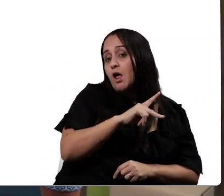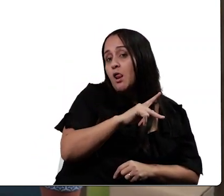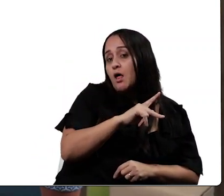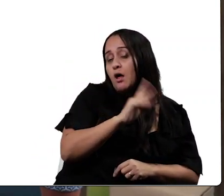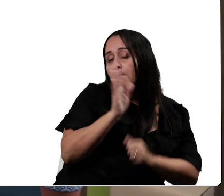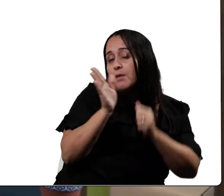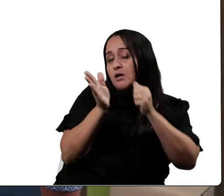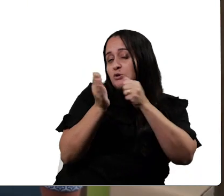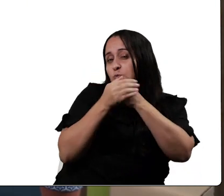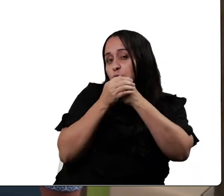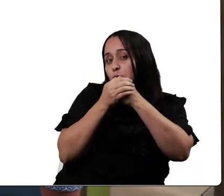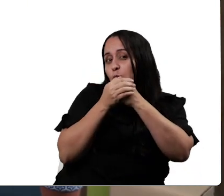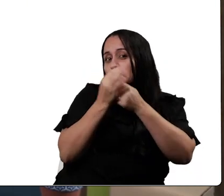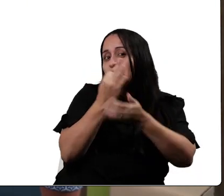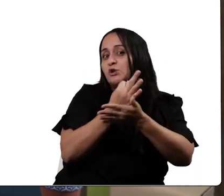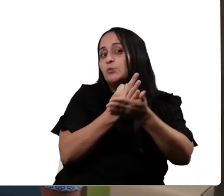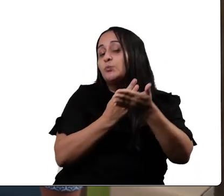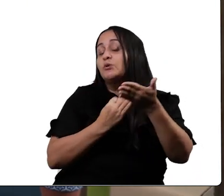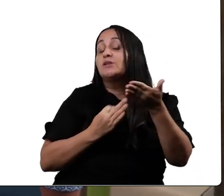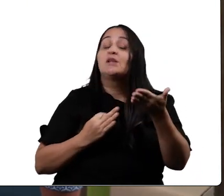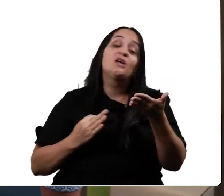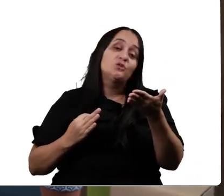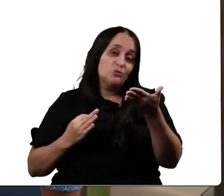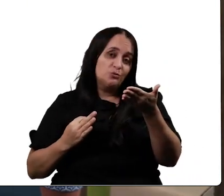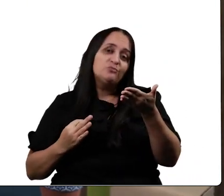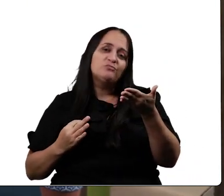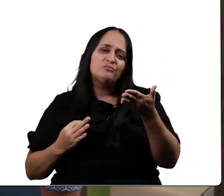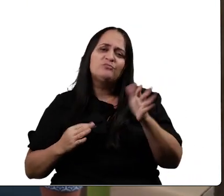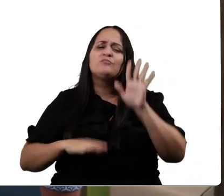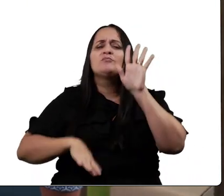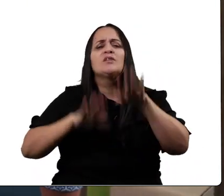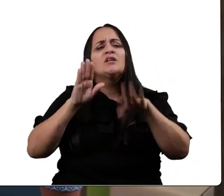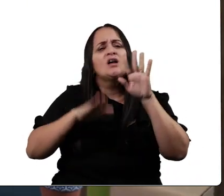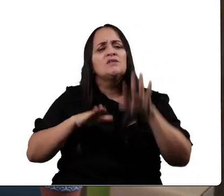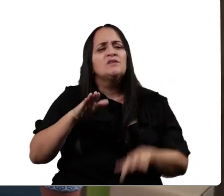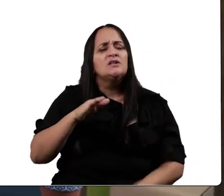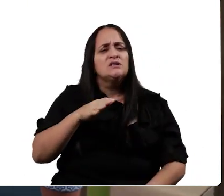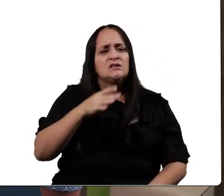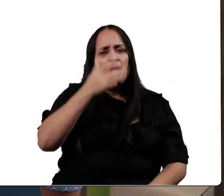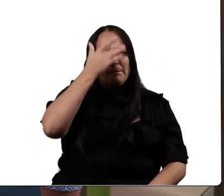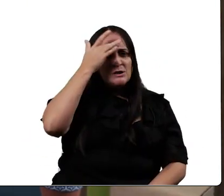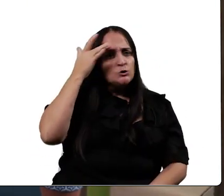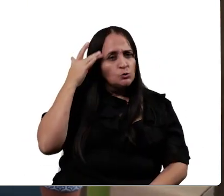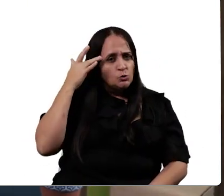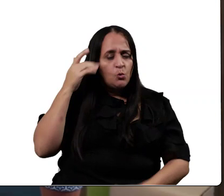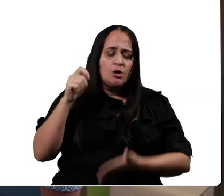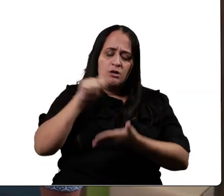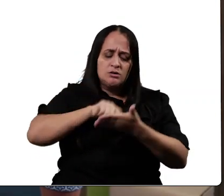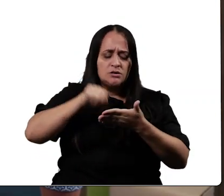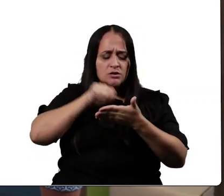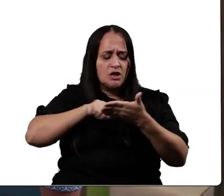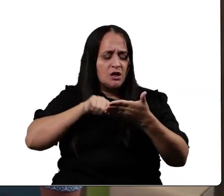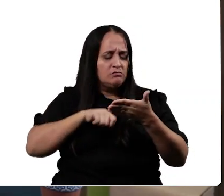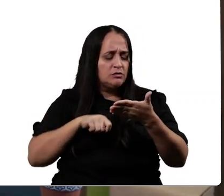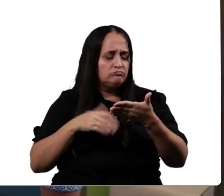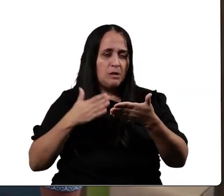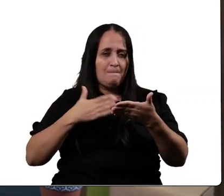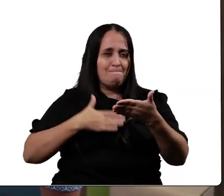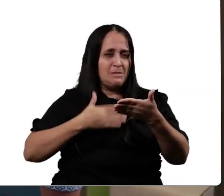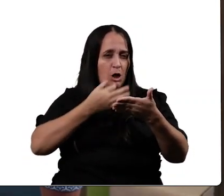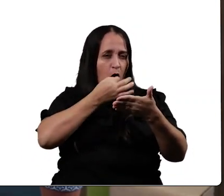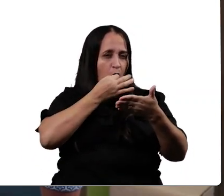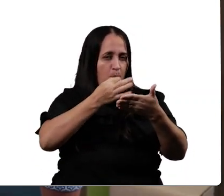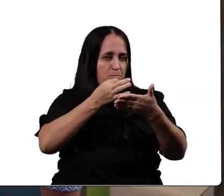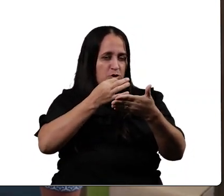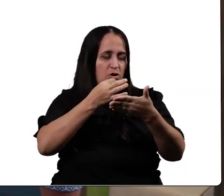lá escondidas durante o texto. E muitas vezes a opinião do autor do texto influencia na